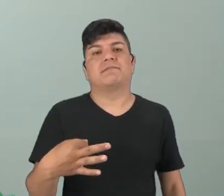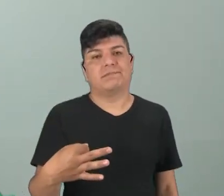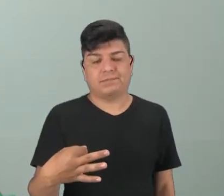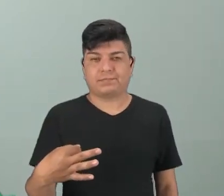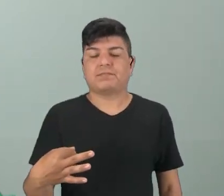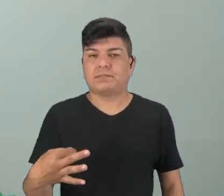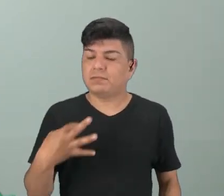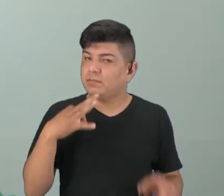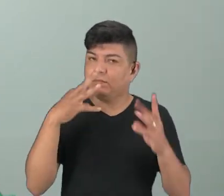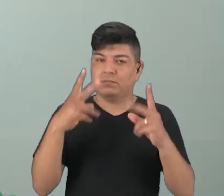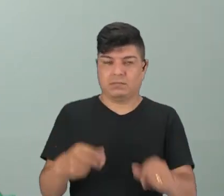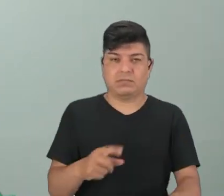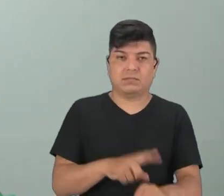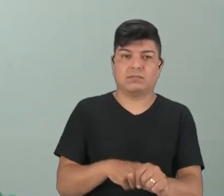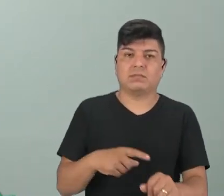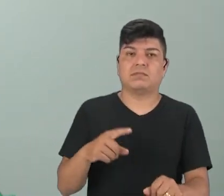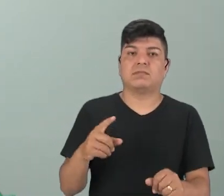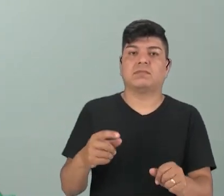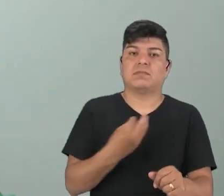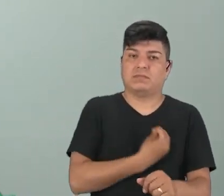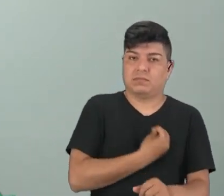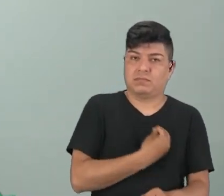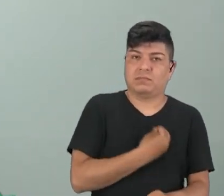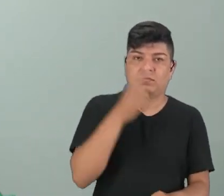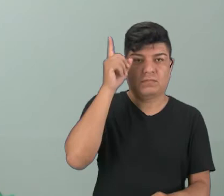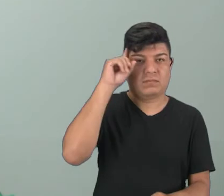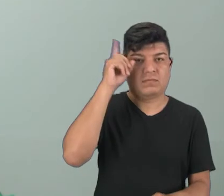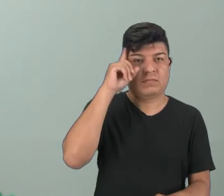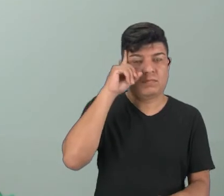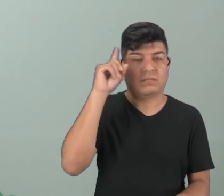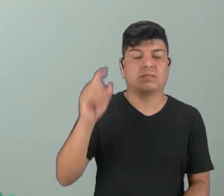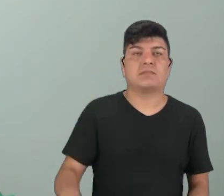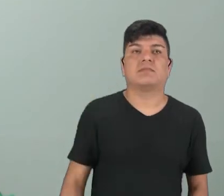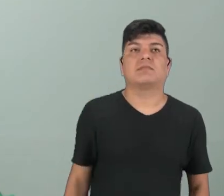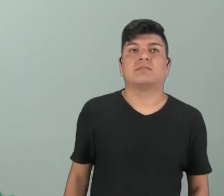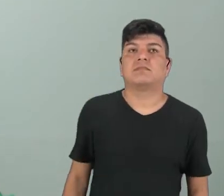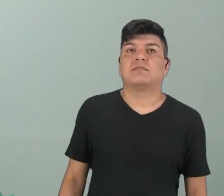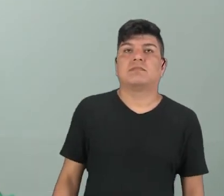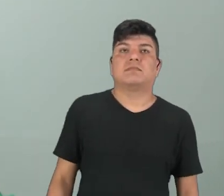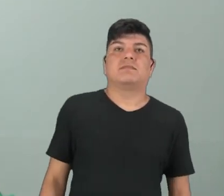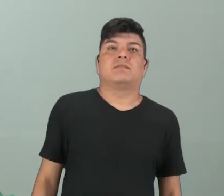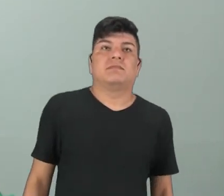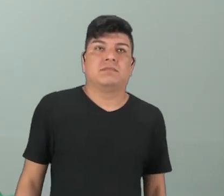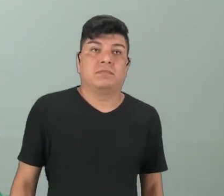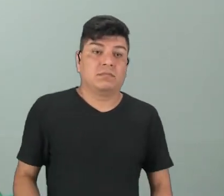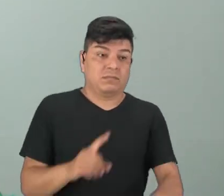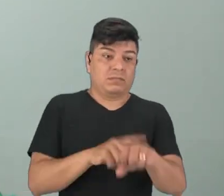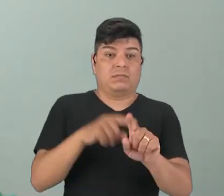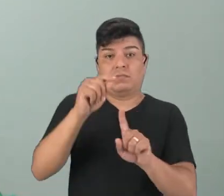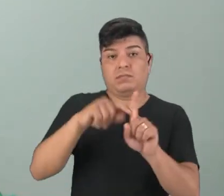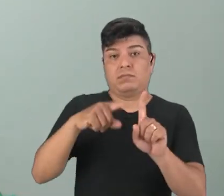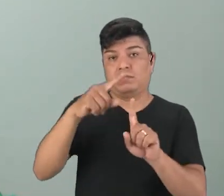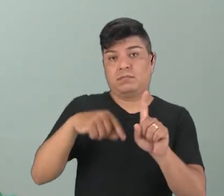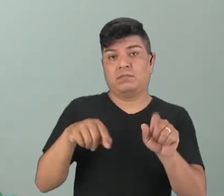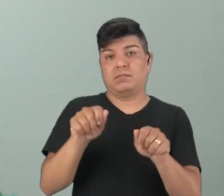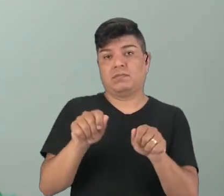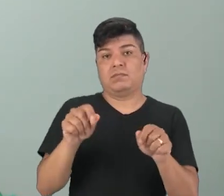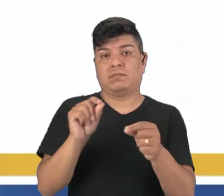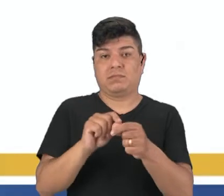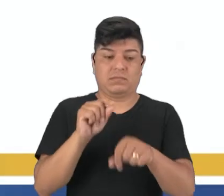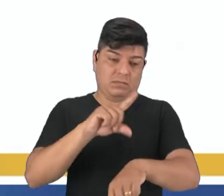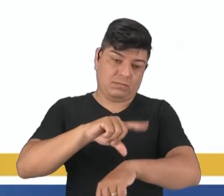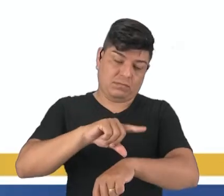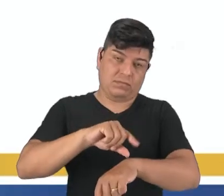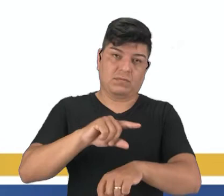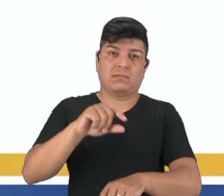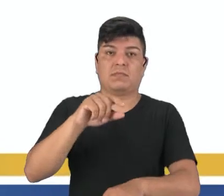né? Tudo, a hora faz parte da nossa vida, no nosso cotidiano. A medida do tempo também é feita em horas,